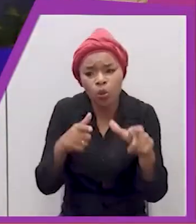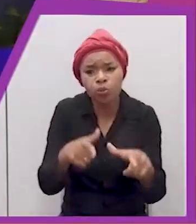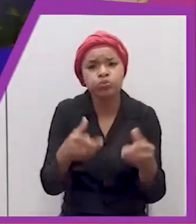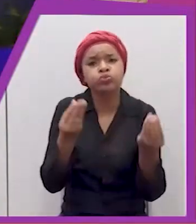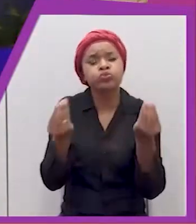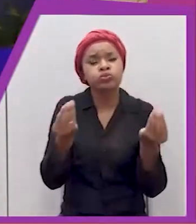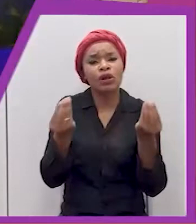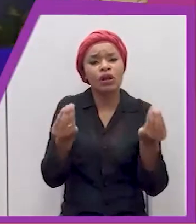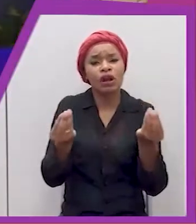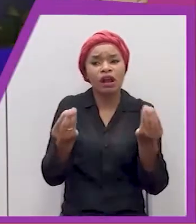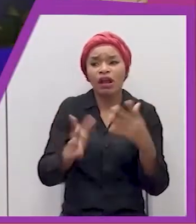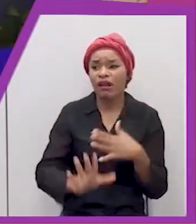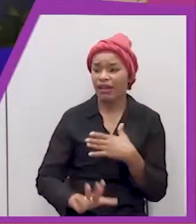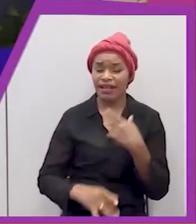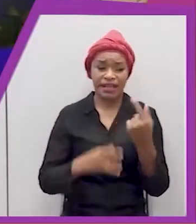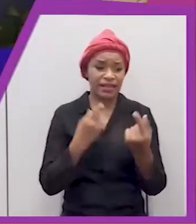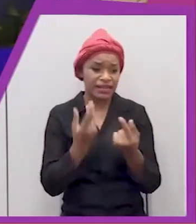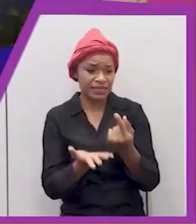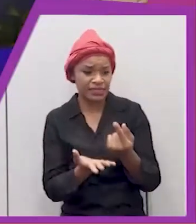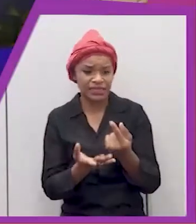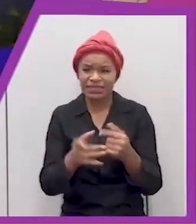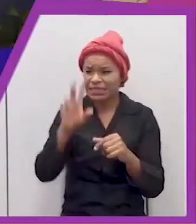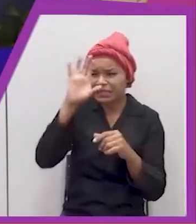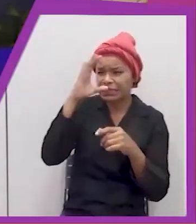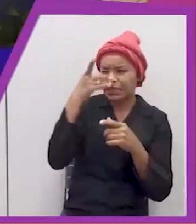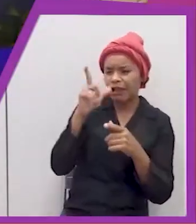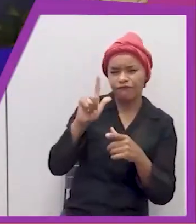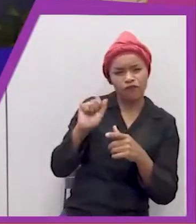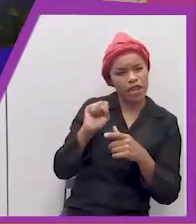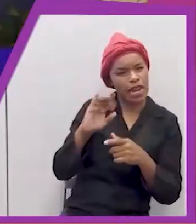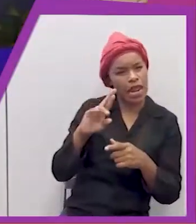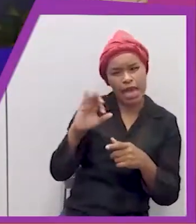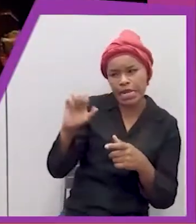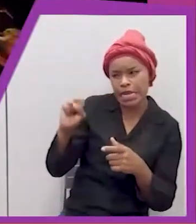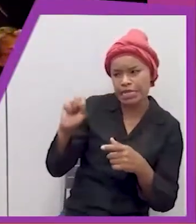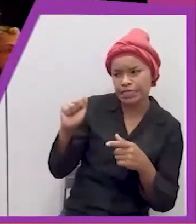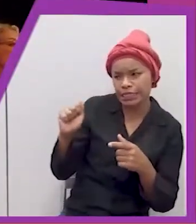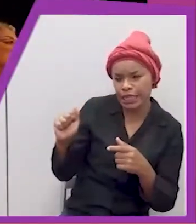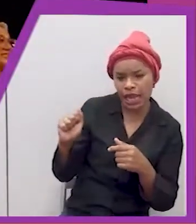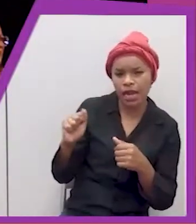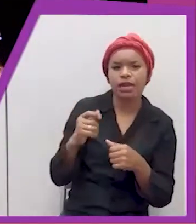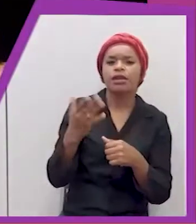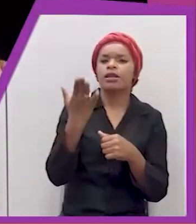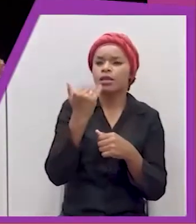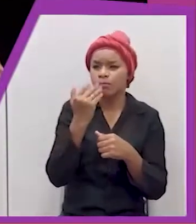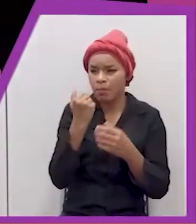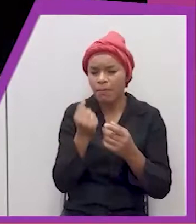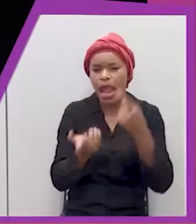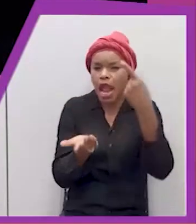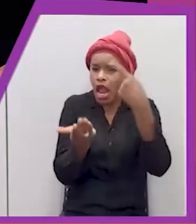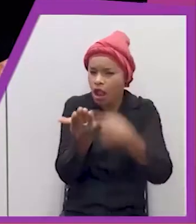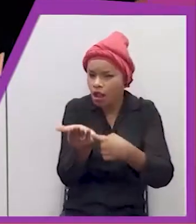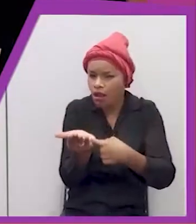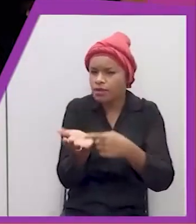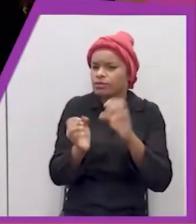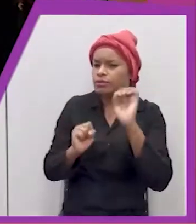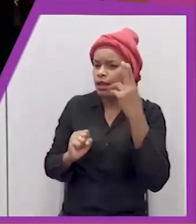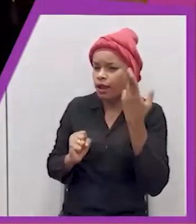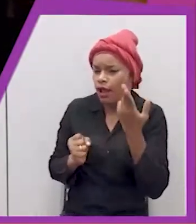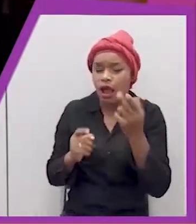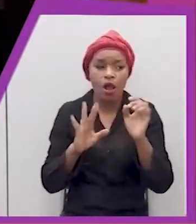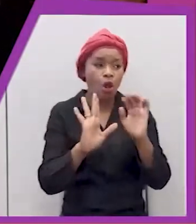essa não está o meu pão Será que foi a